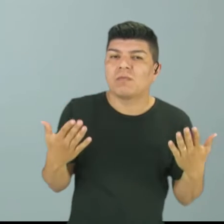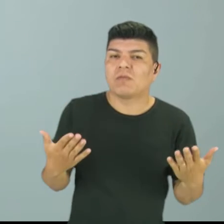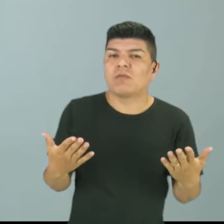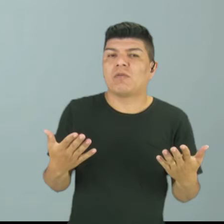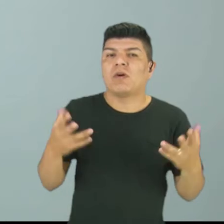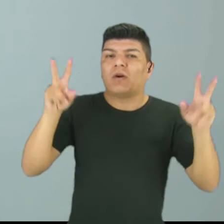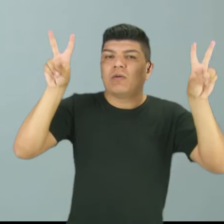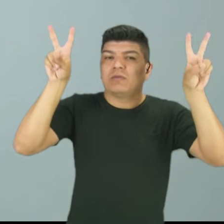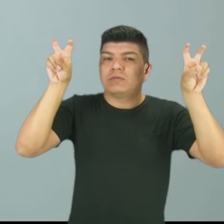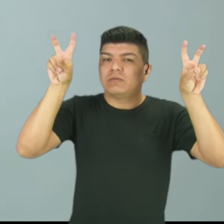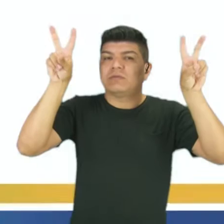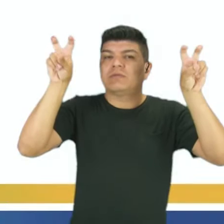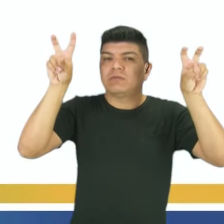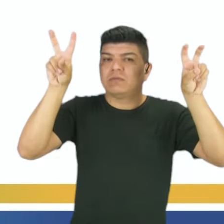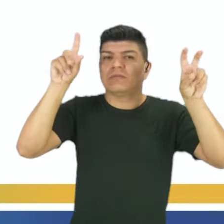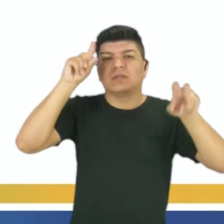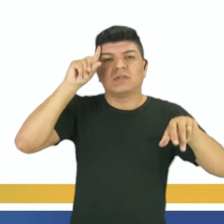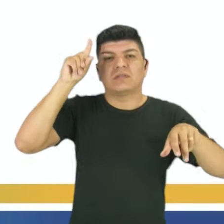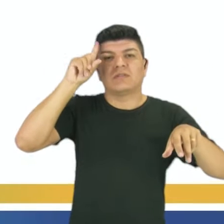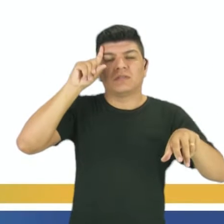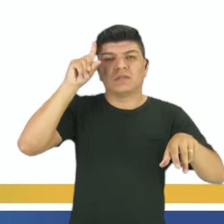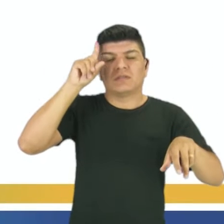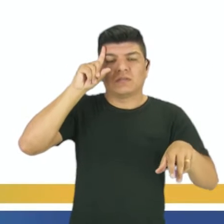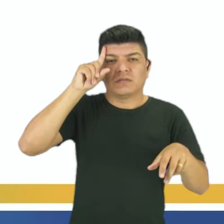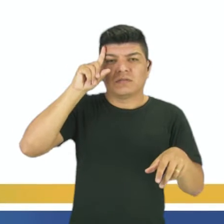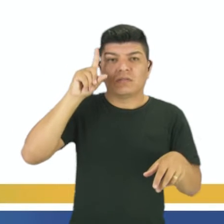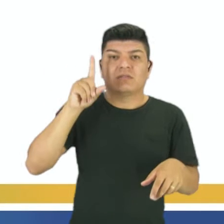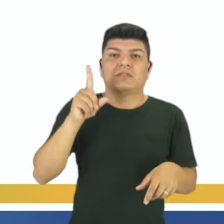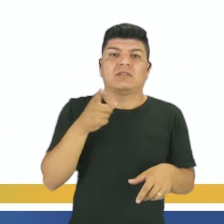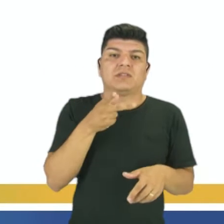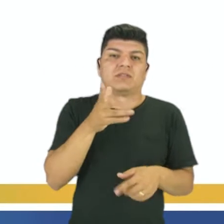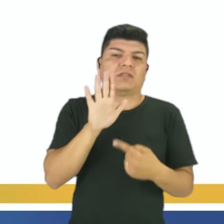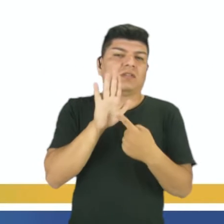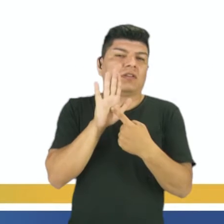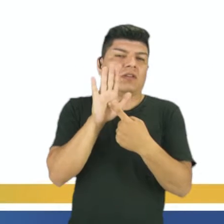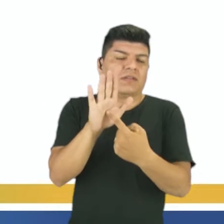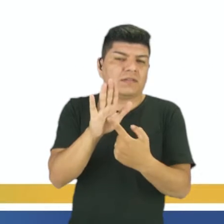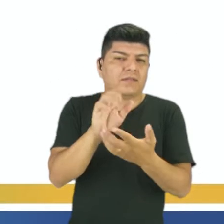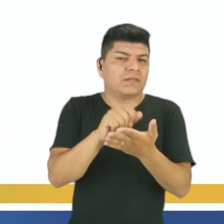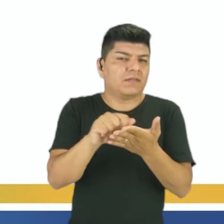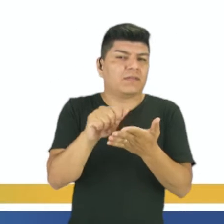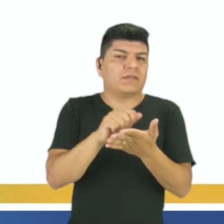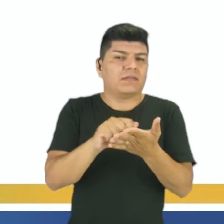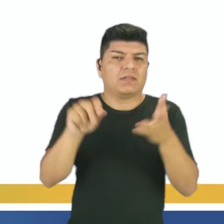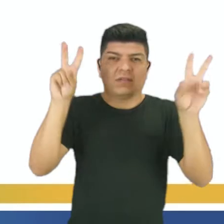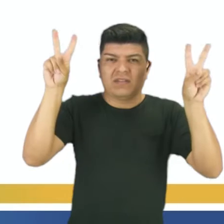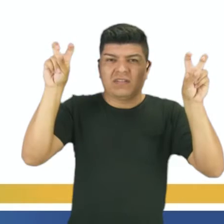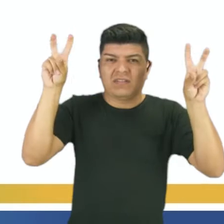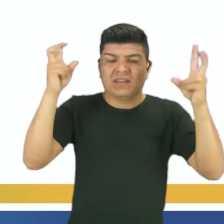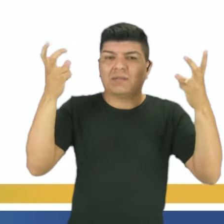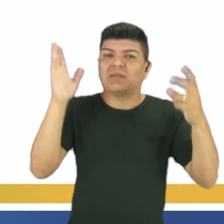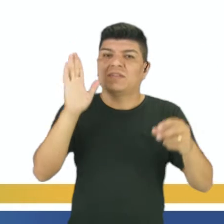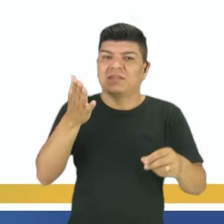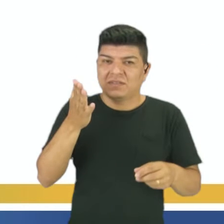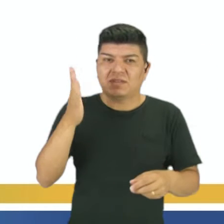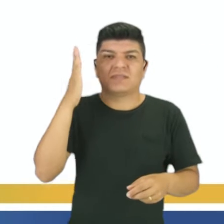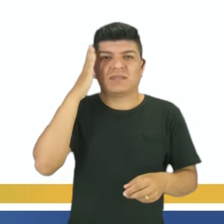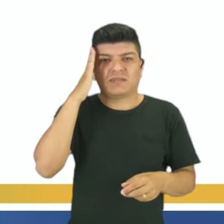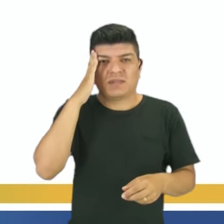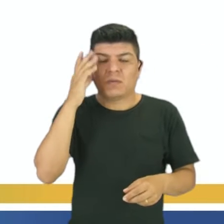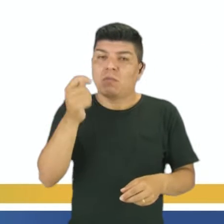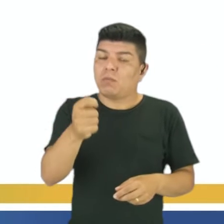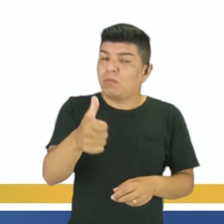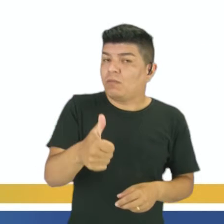é o assunto do cotidiano que você vai abordar? Vai ser um tema muito falado, pouco falado?